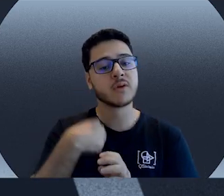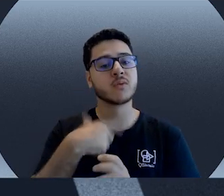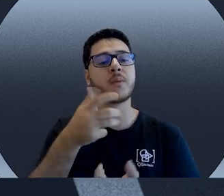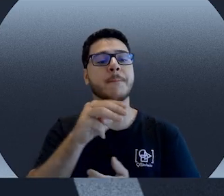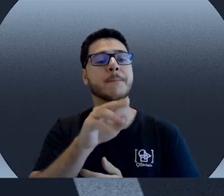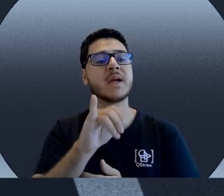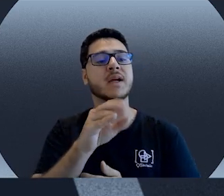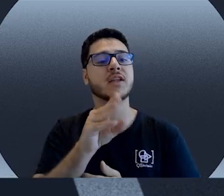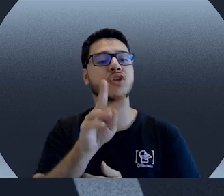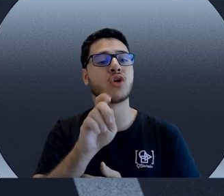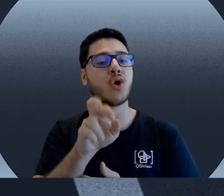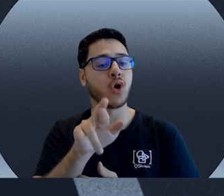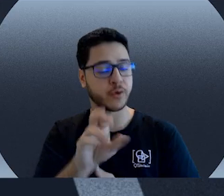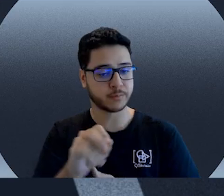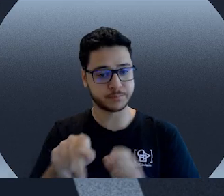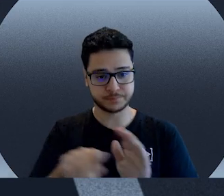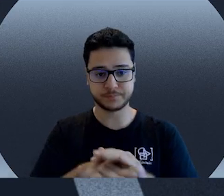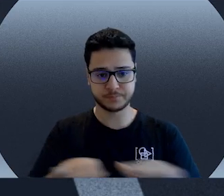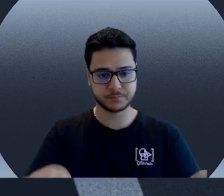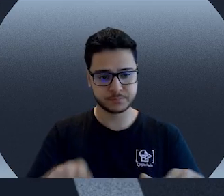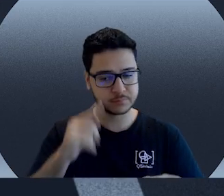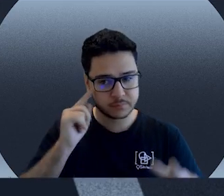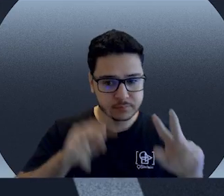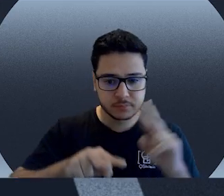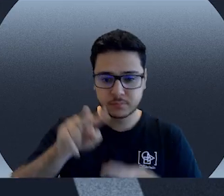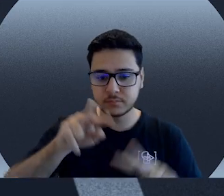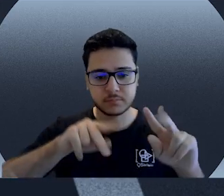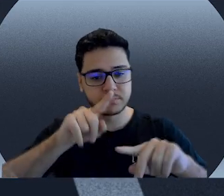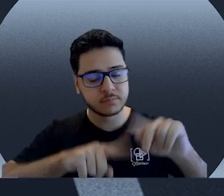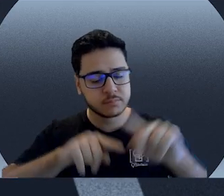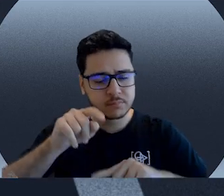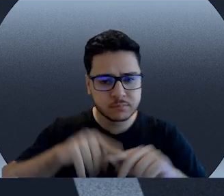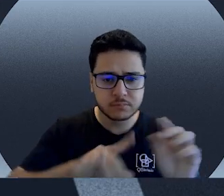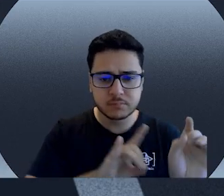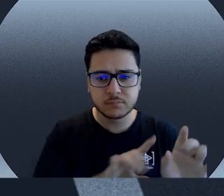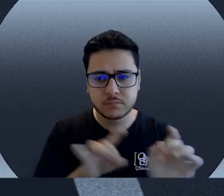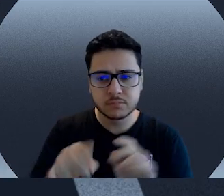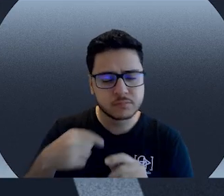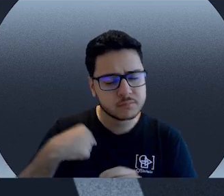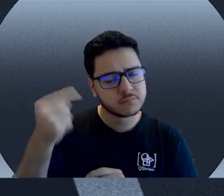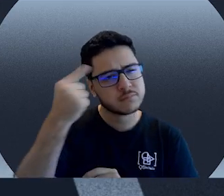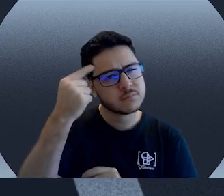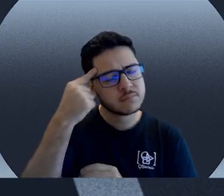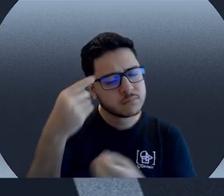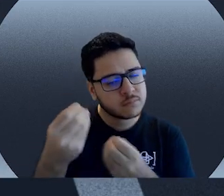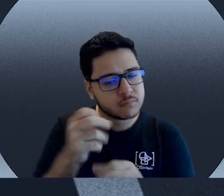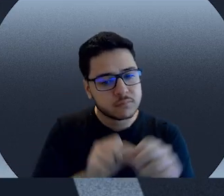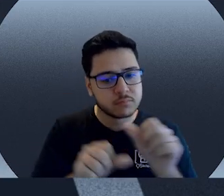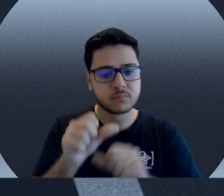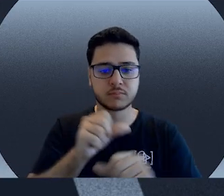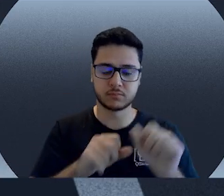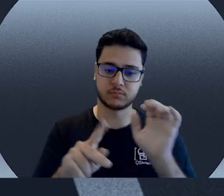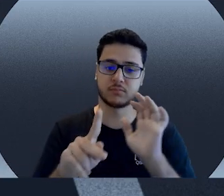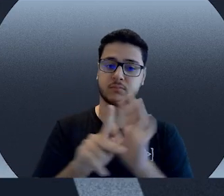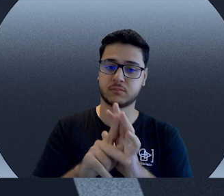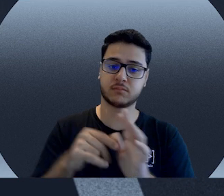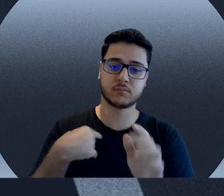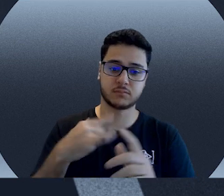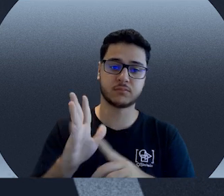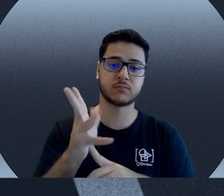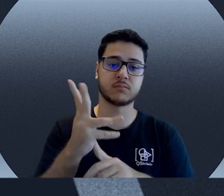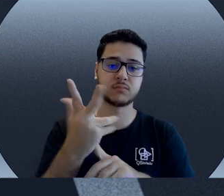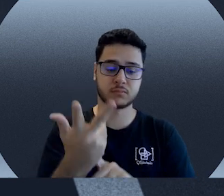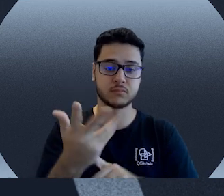champ? Pois bem, observe um objeto do seu cotidiano e imagine como ele poderia se tornar um objeto de obra de